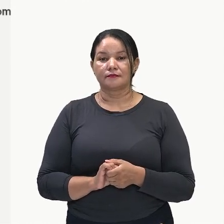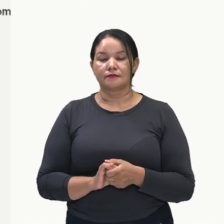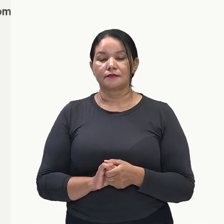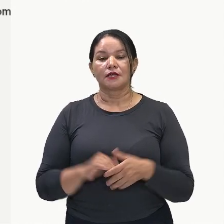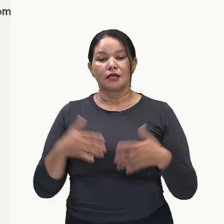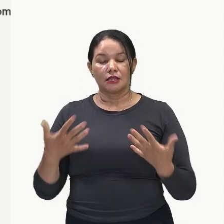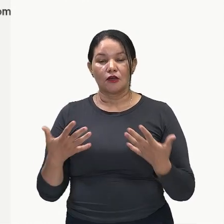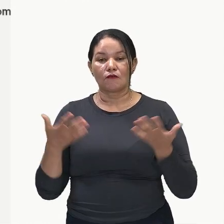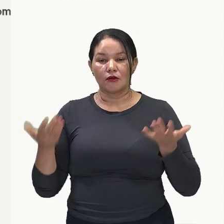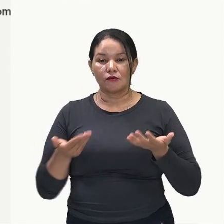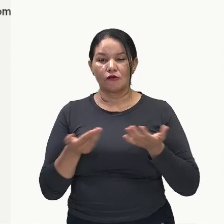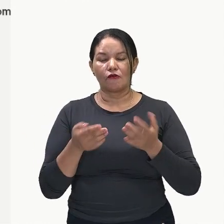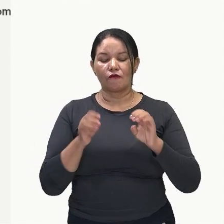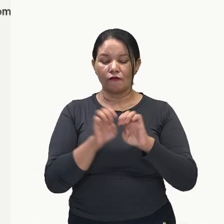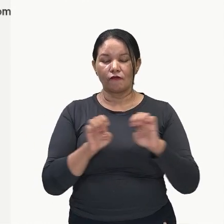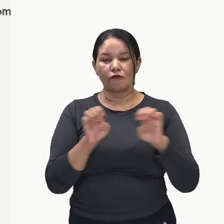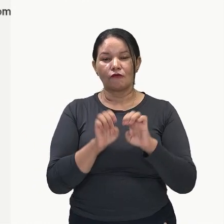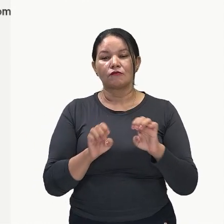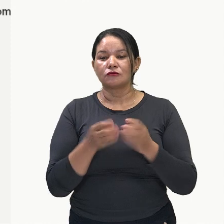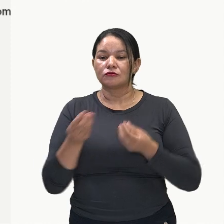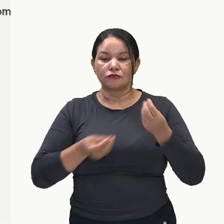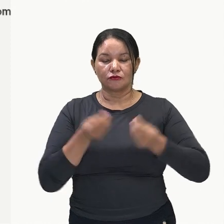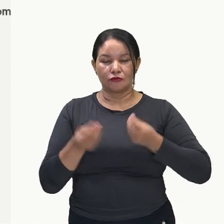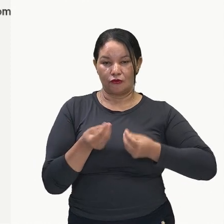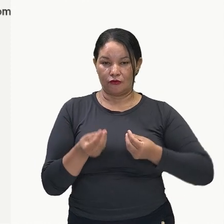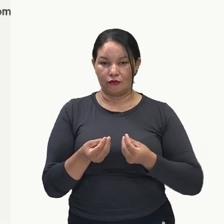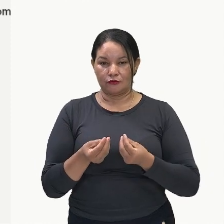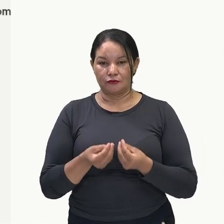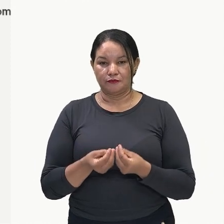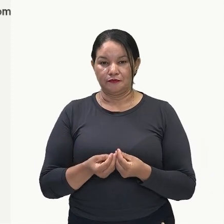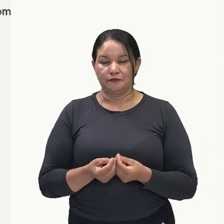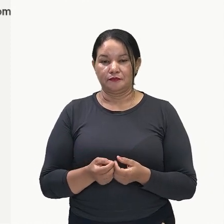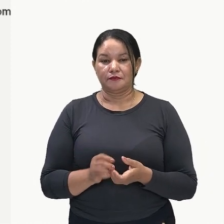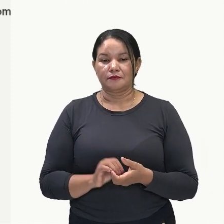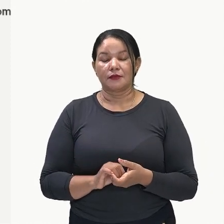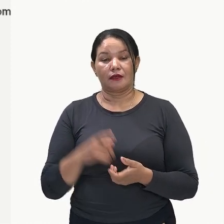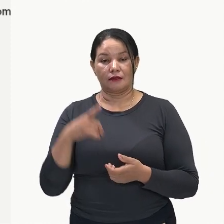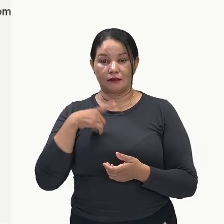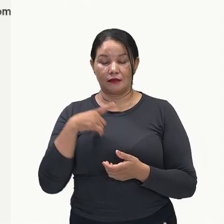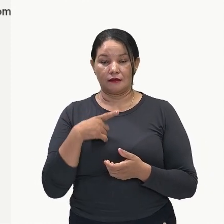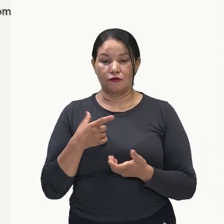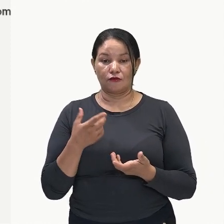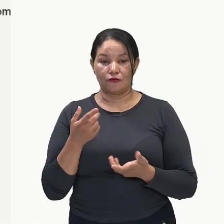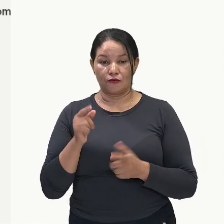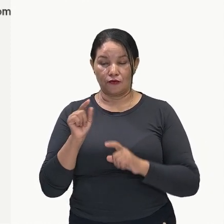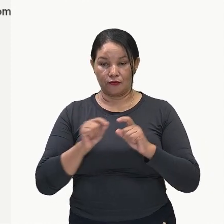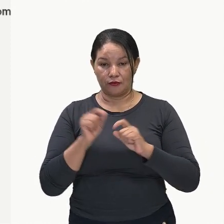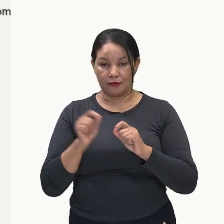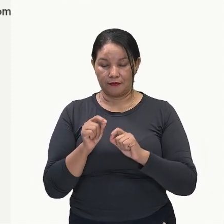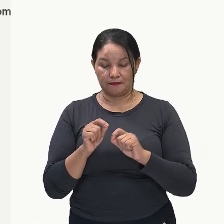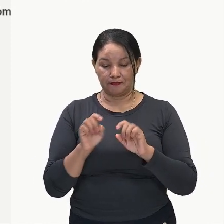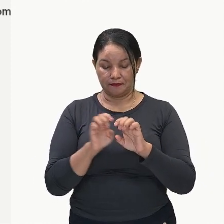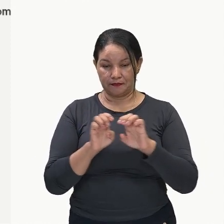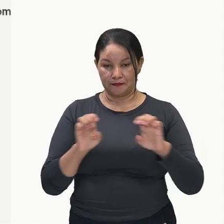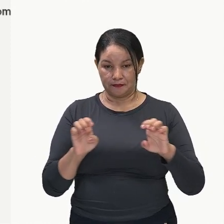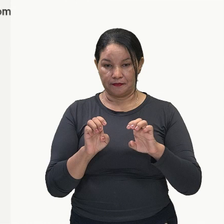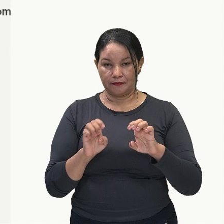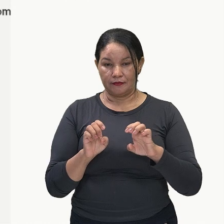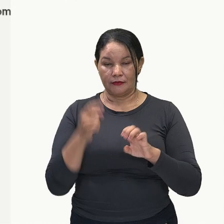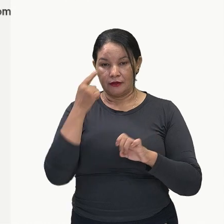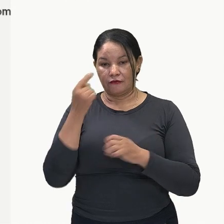a fórmula, professora? Nós vamos ter a seguinte fórmula